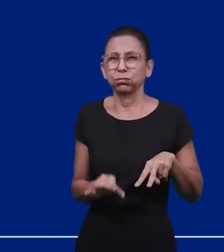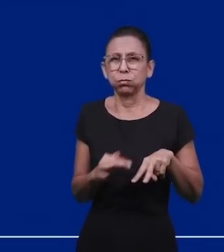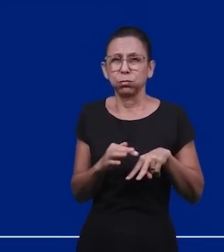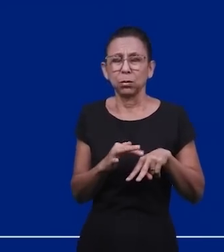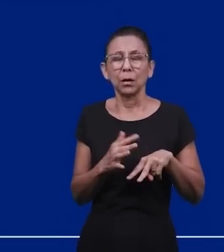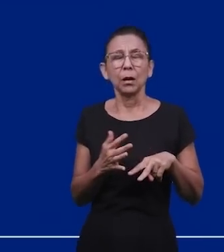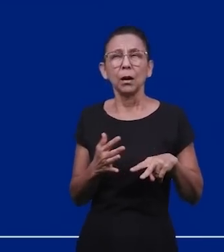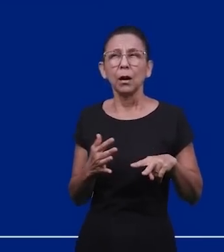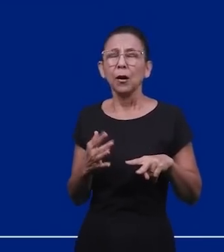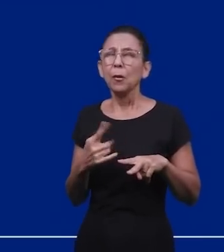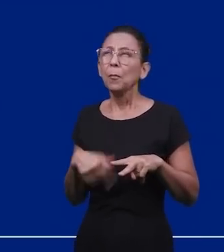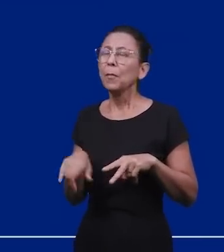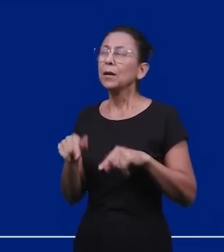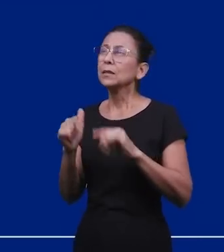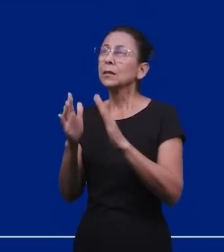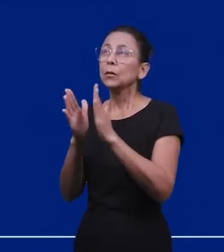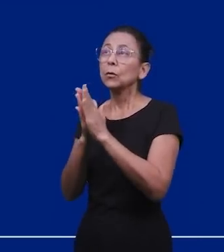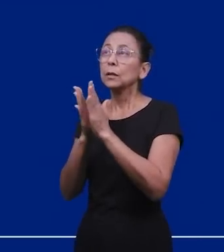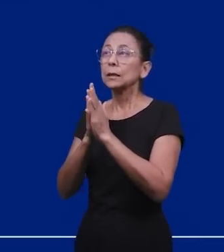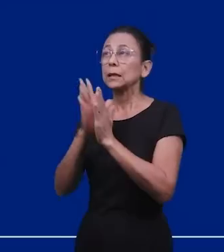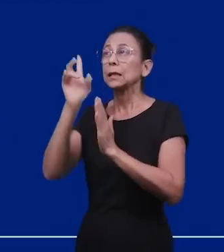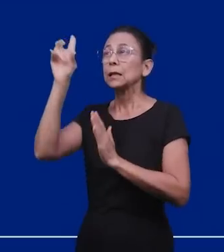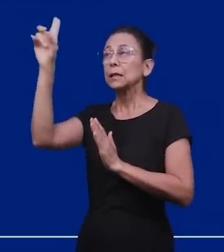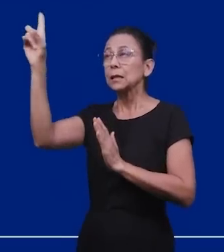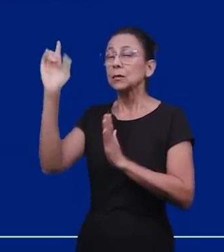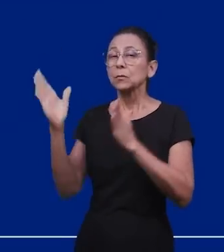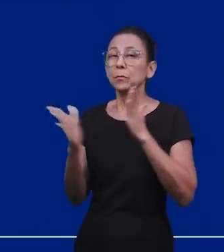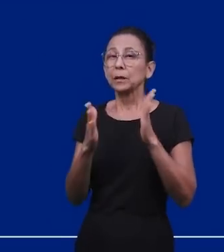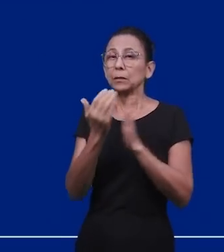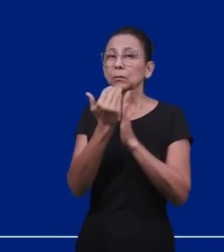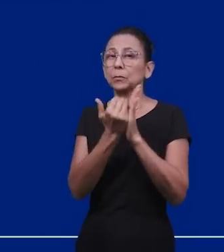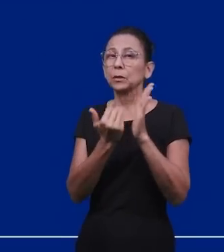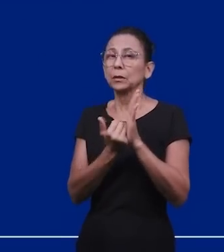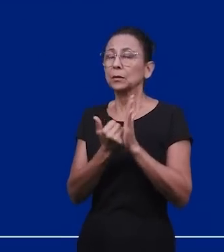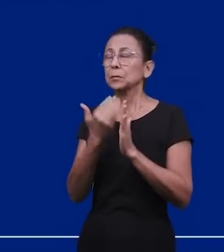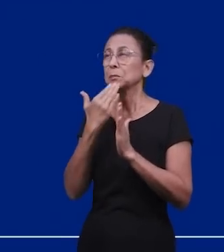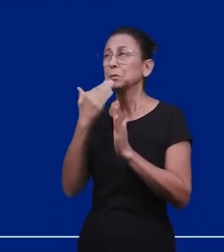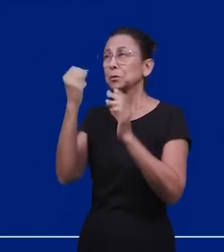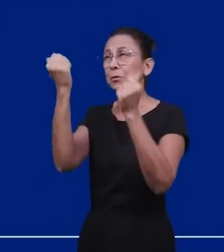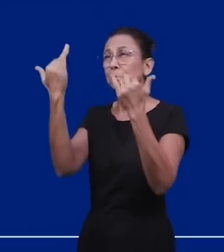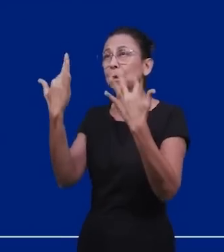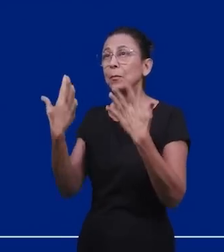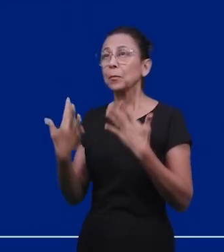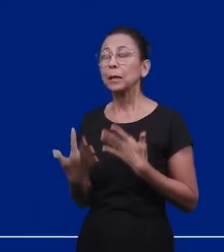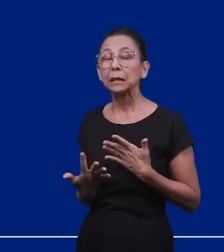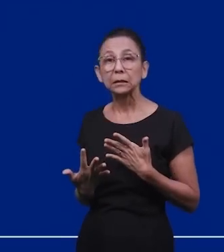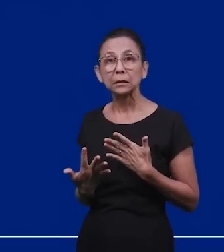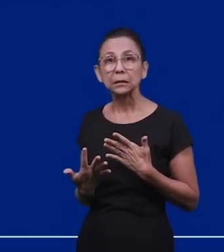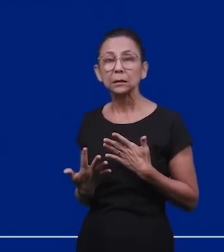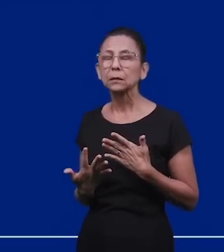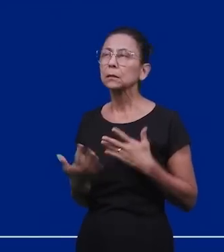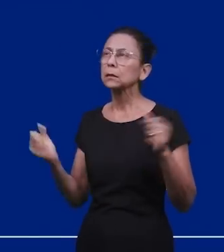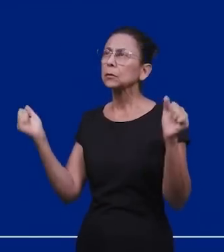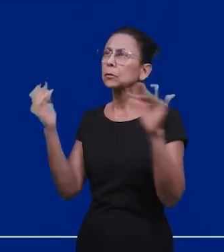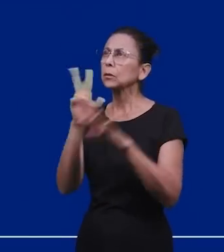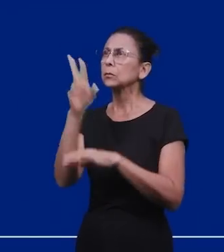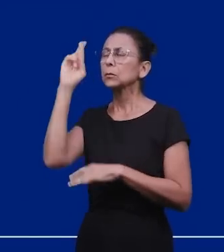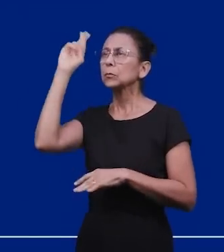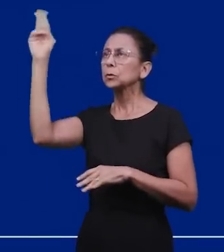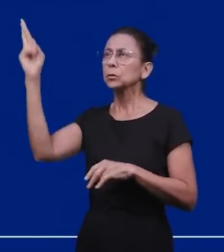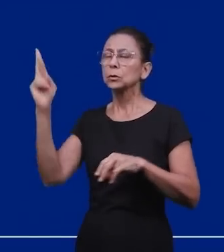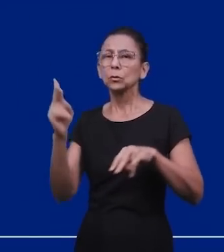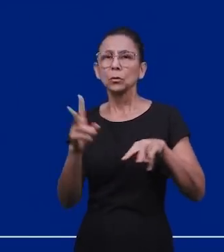mas durante o programa orei ao Senhor pedindo uma bênção e para a glória do Senhor a dor